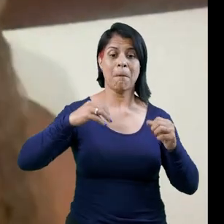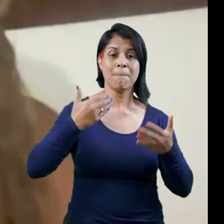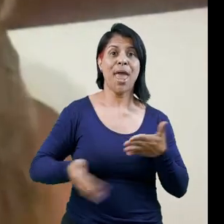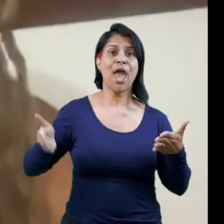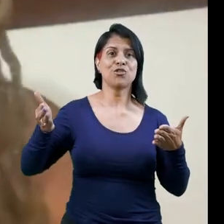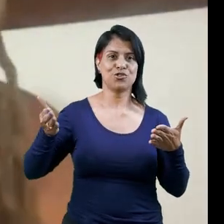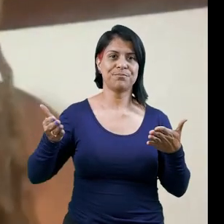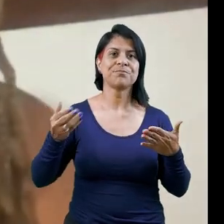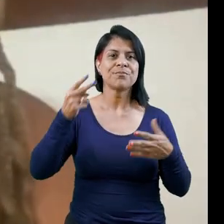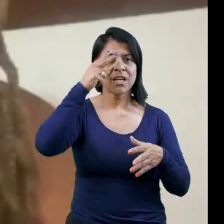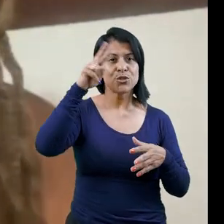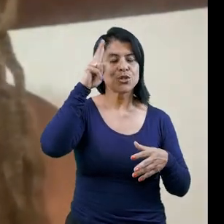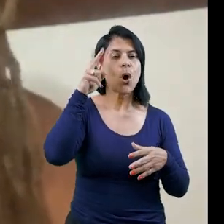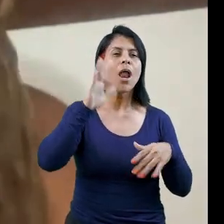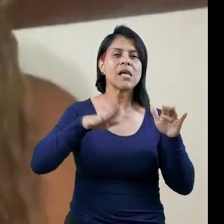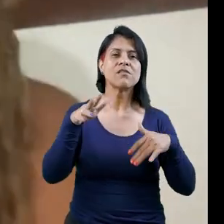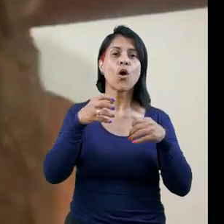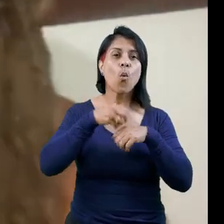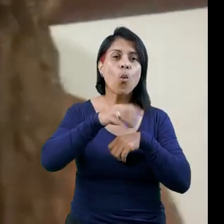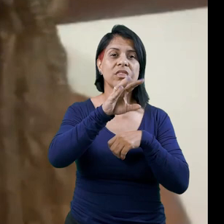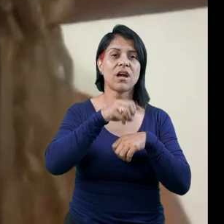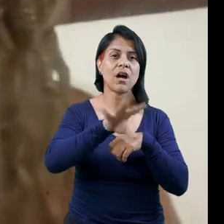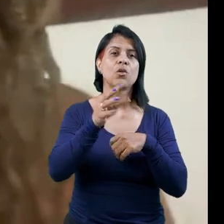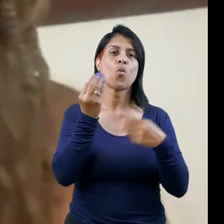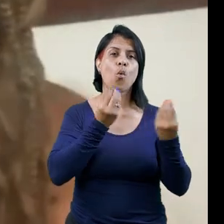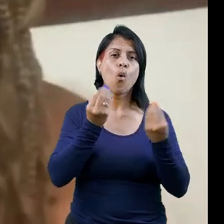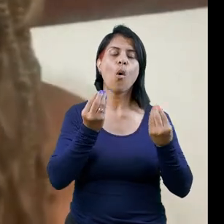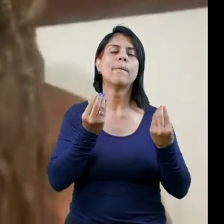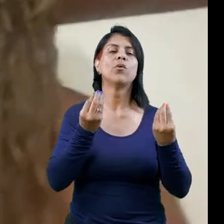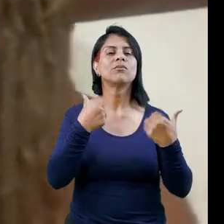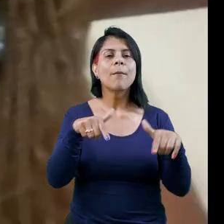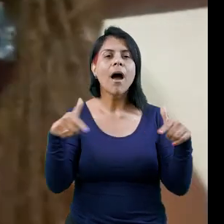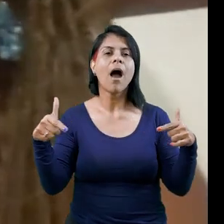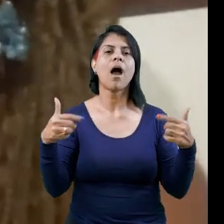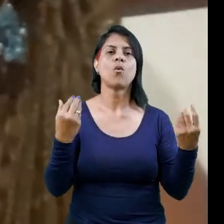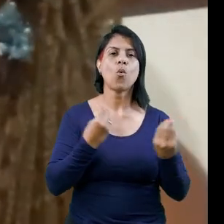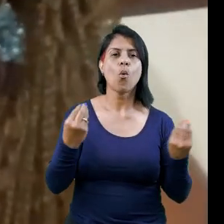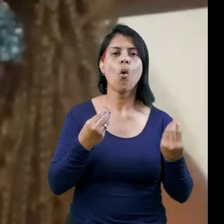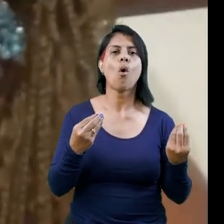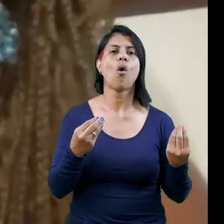a história ela vai contando um pouco sobre isso, sobre como trabalho, sobre como